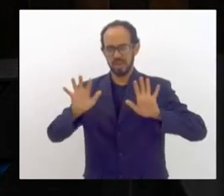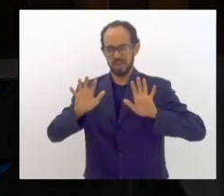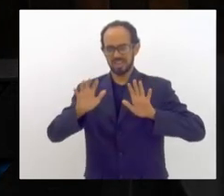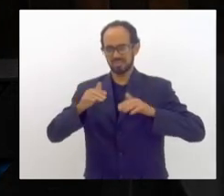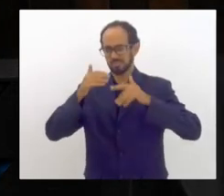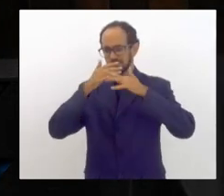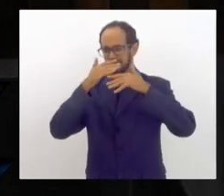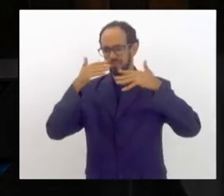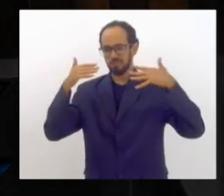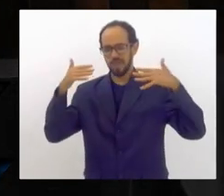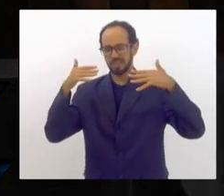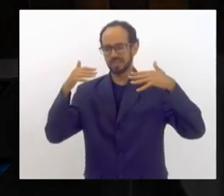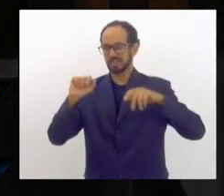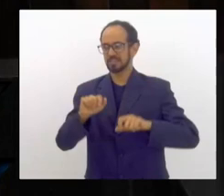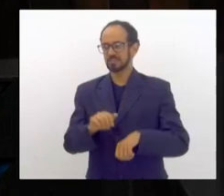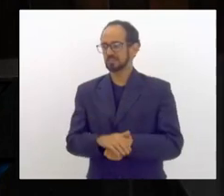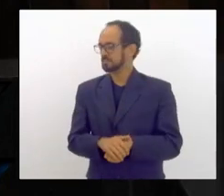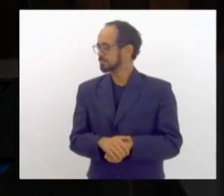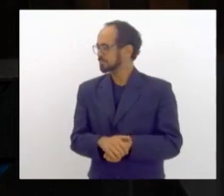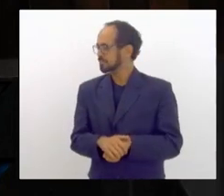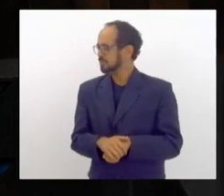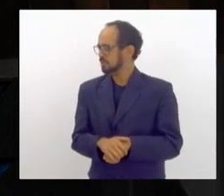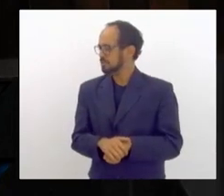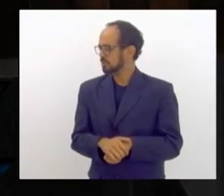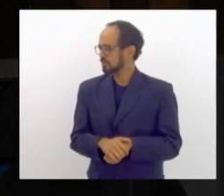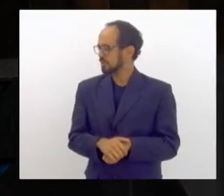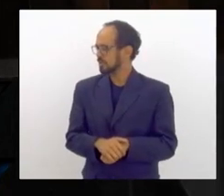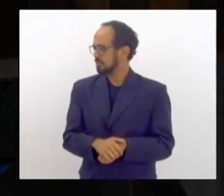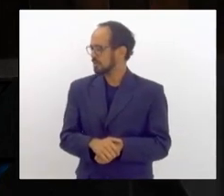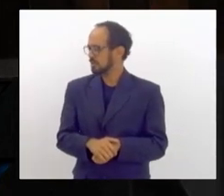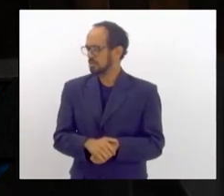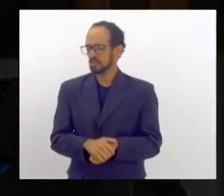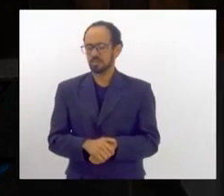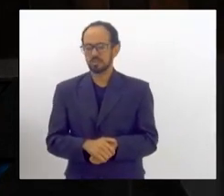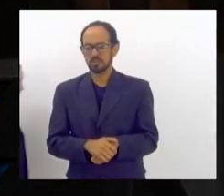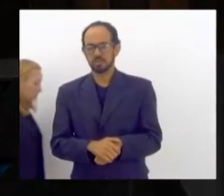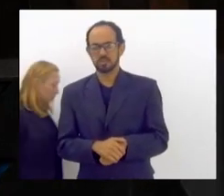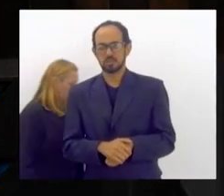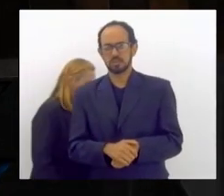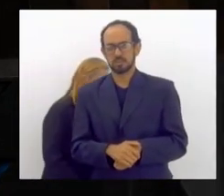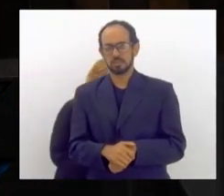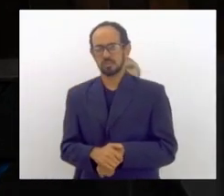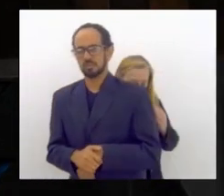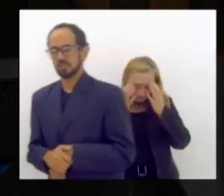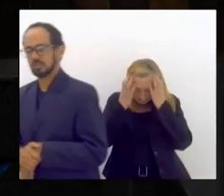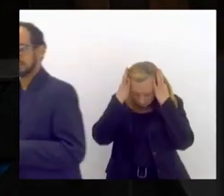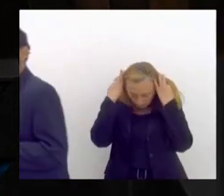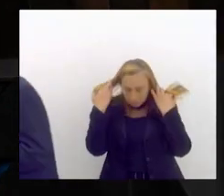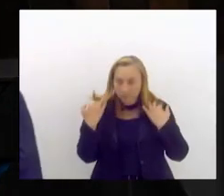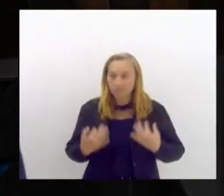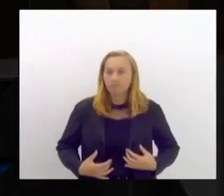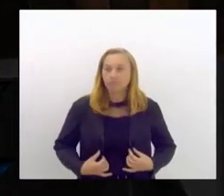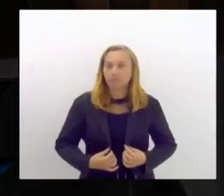perfumadinho, fazendo uma cena ridícula, carregando uma geladeira com um morador lá,